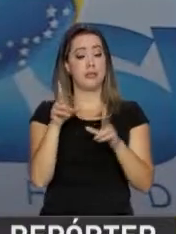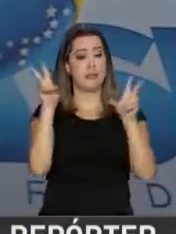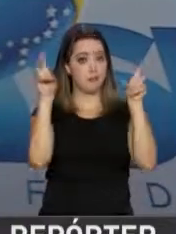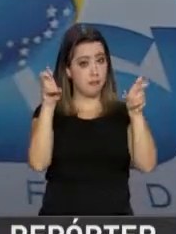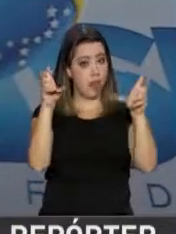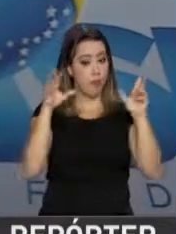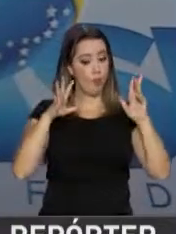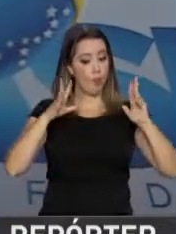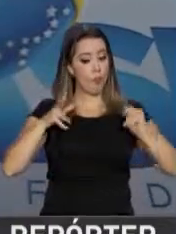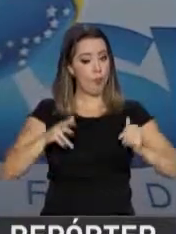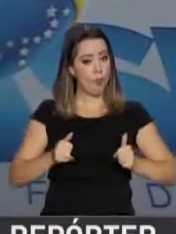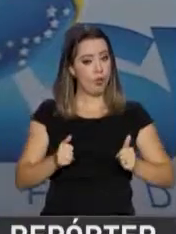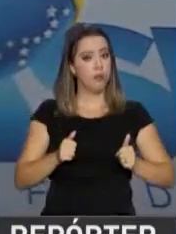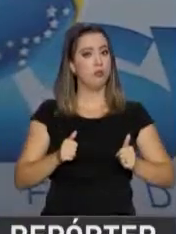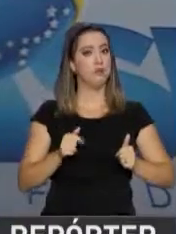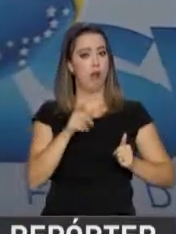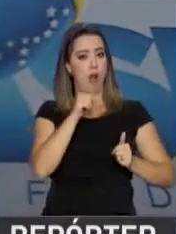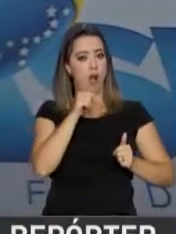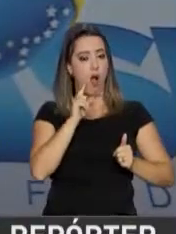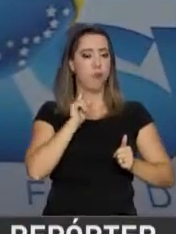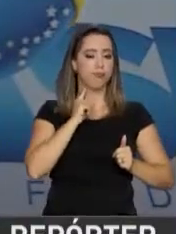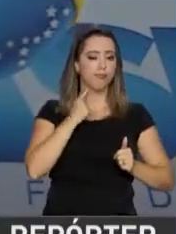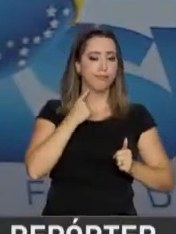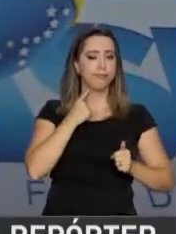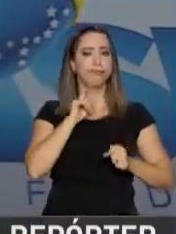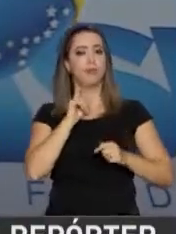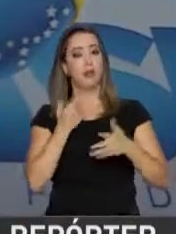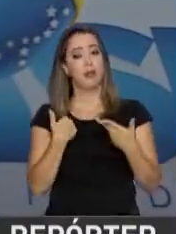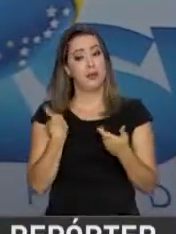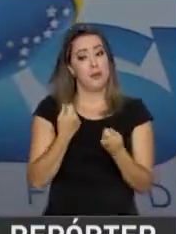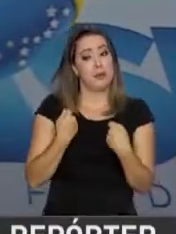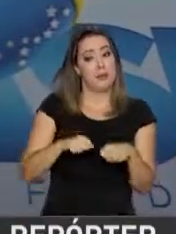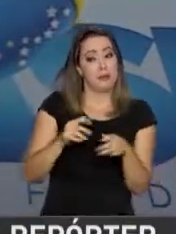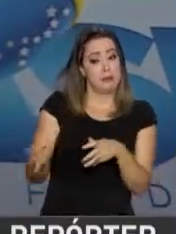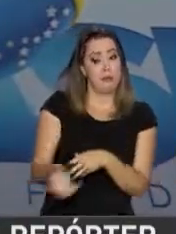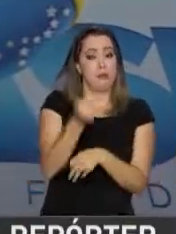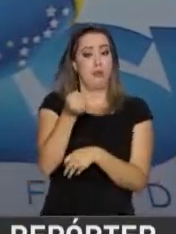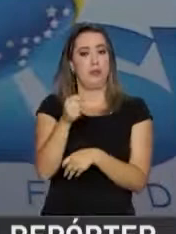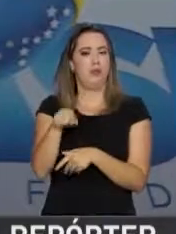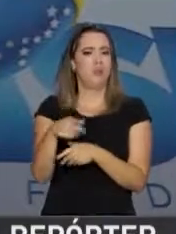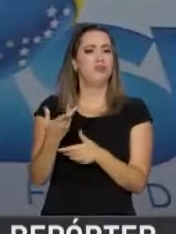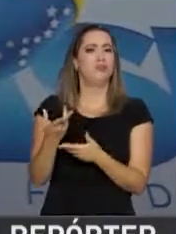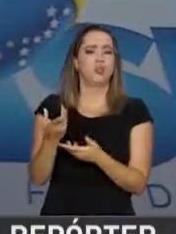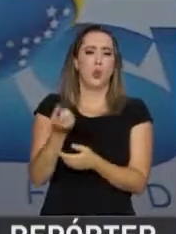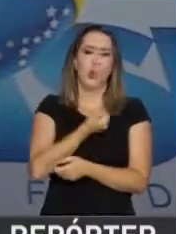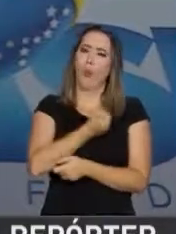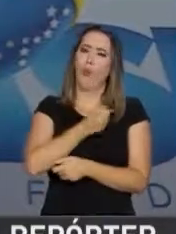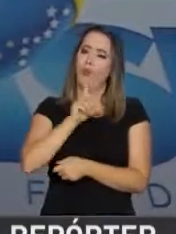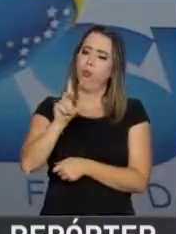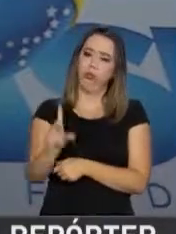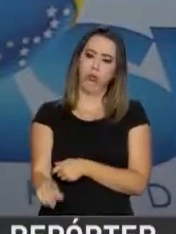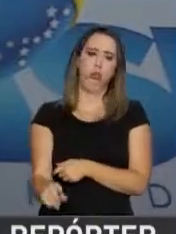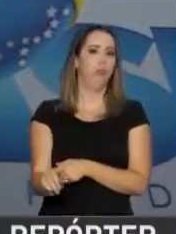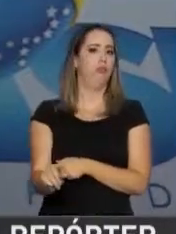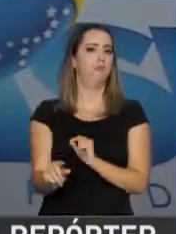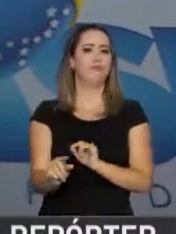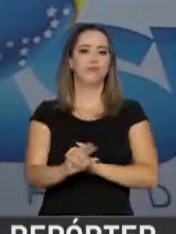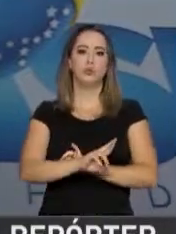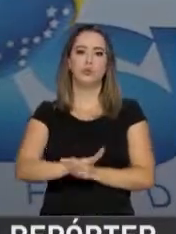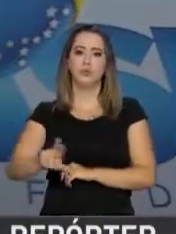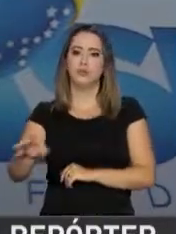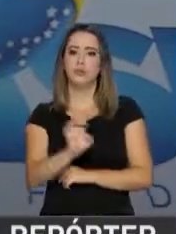para que a gente possa sair dos índices ainda é muito baixos em diversas regiões brasileiras